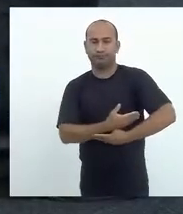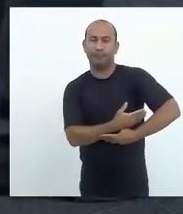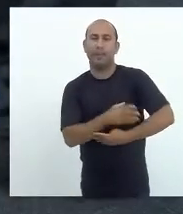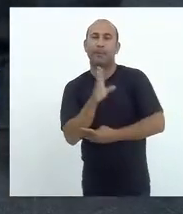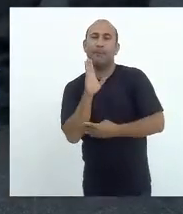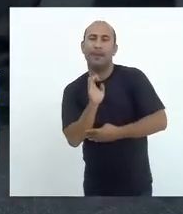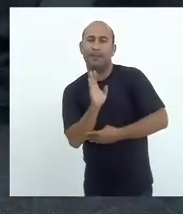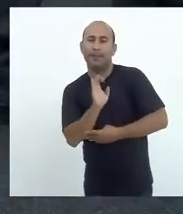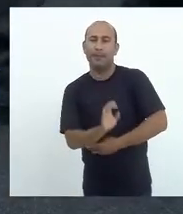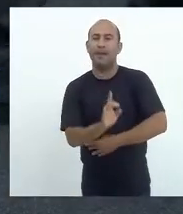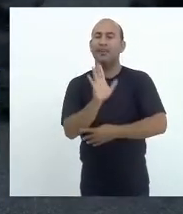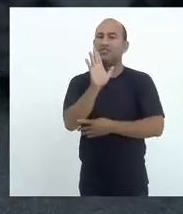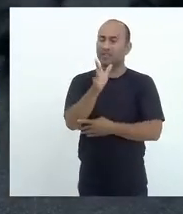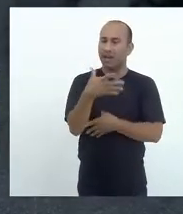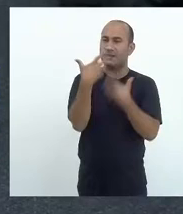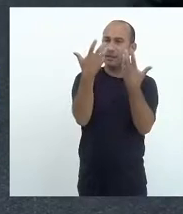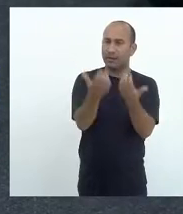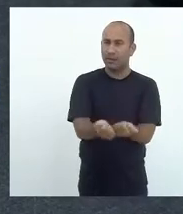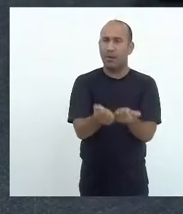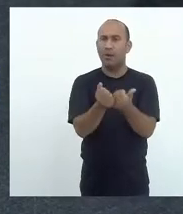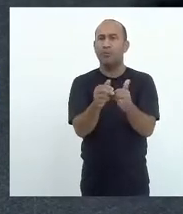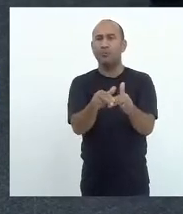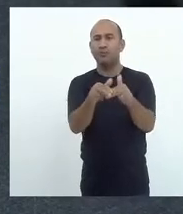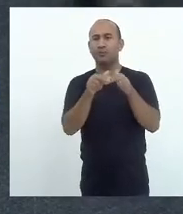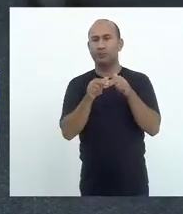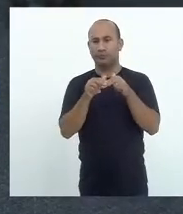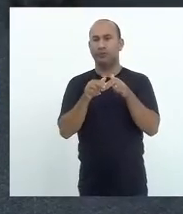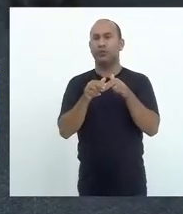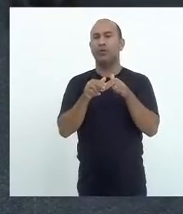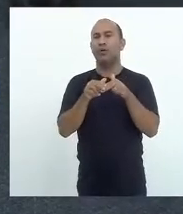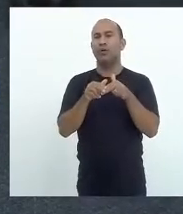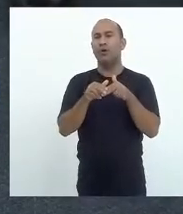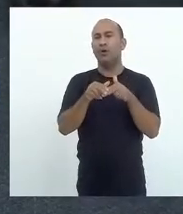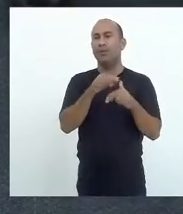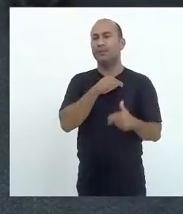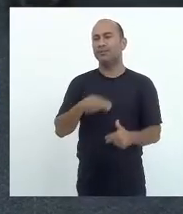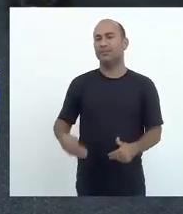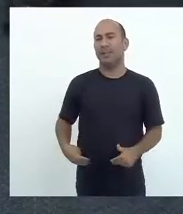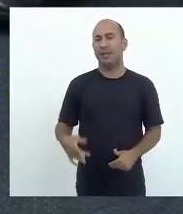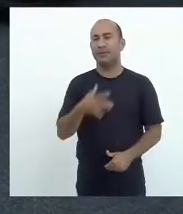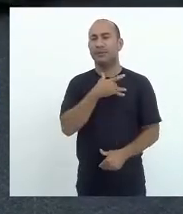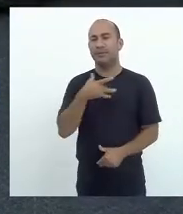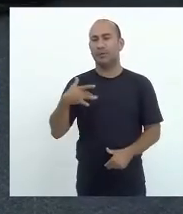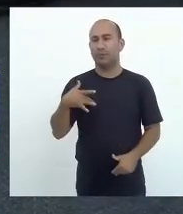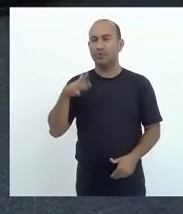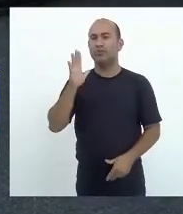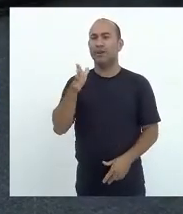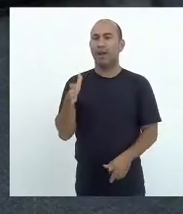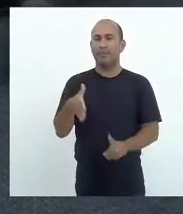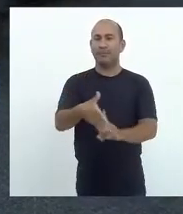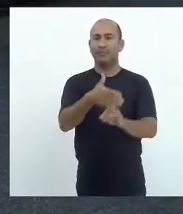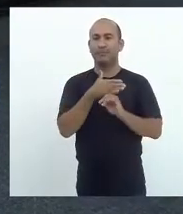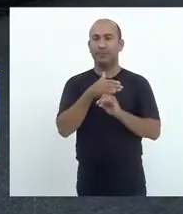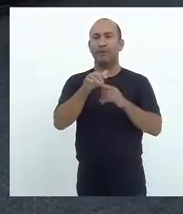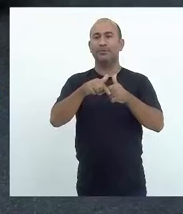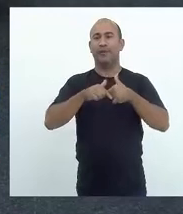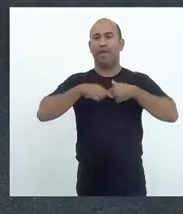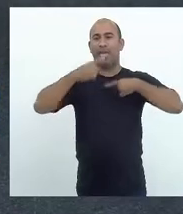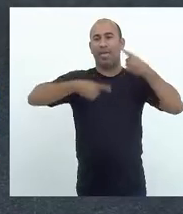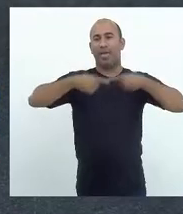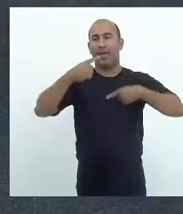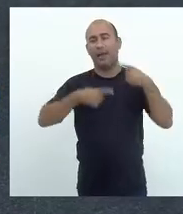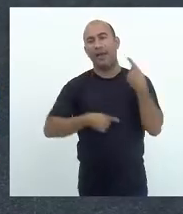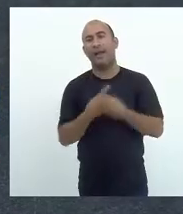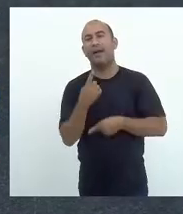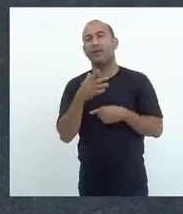parecer favorável, tanto do Ministério da Saúde, tendo sido defendida nos debates travados pelo Conselho